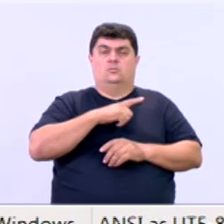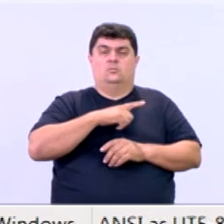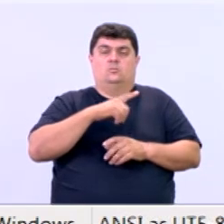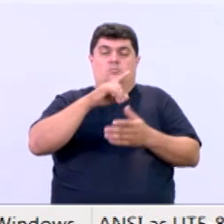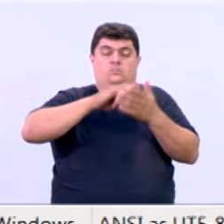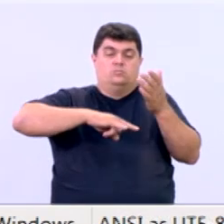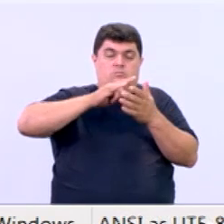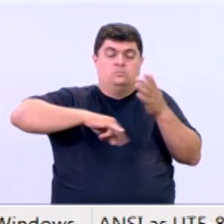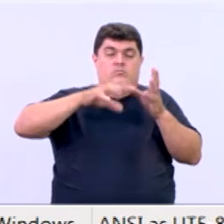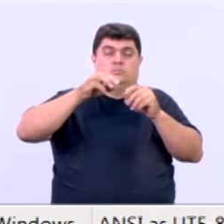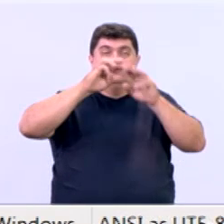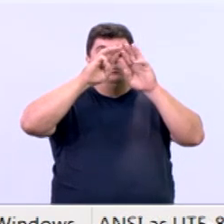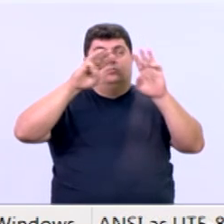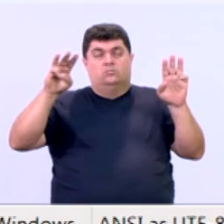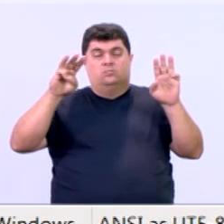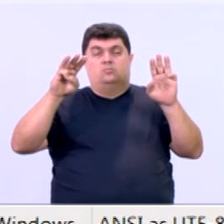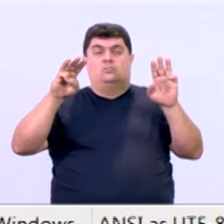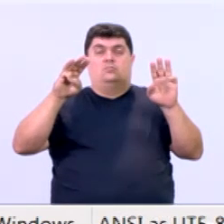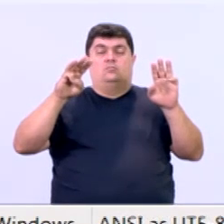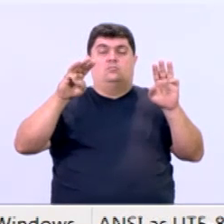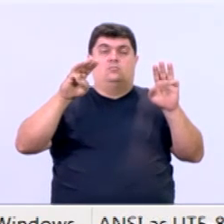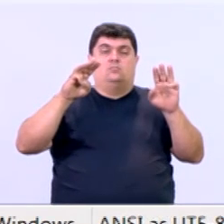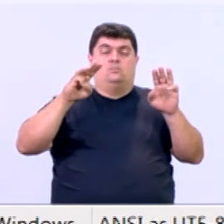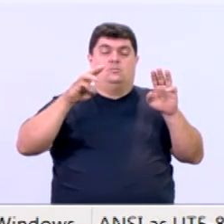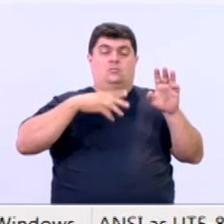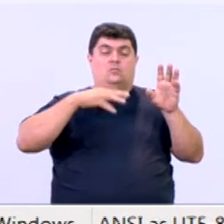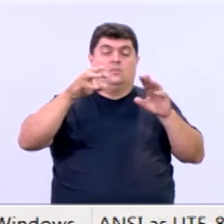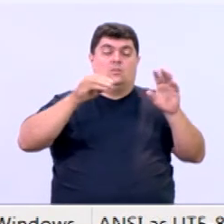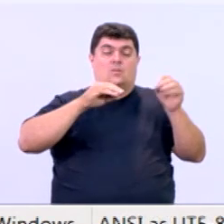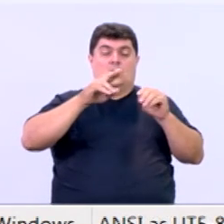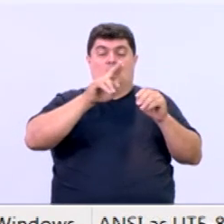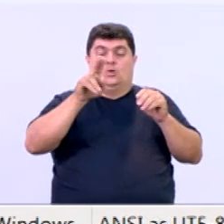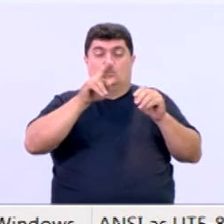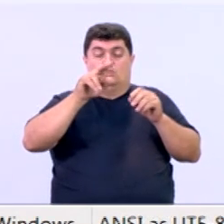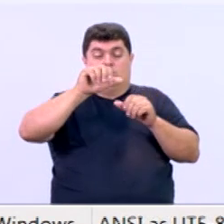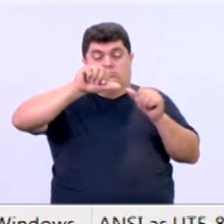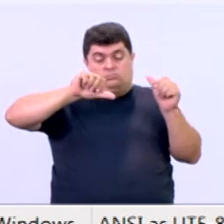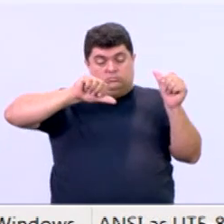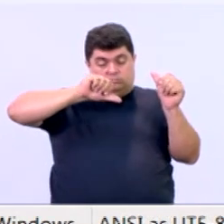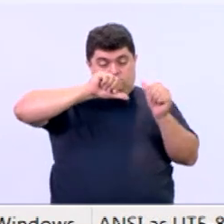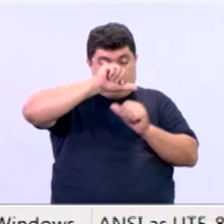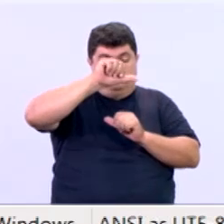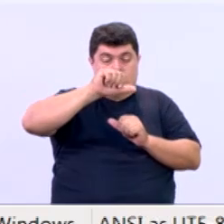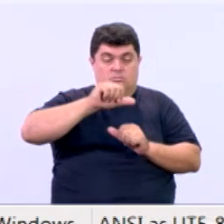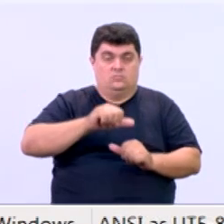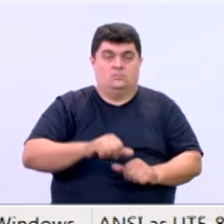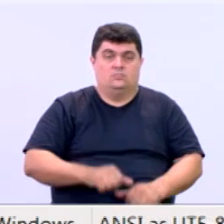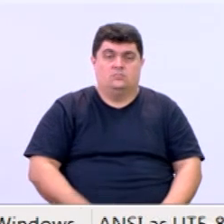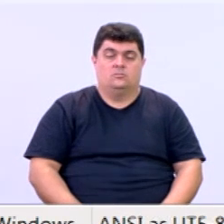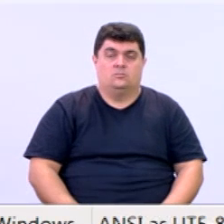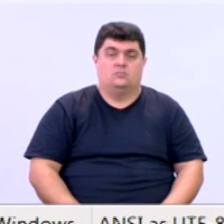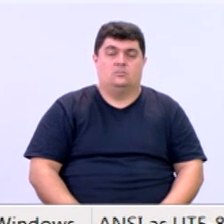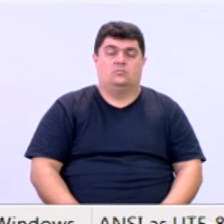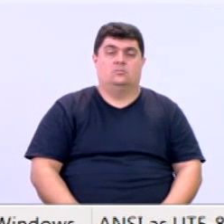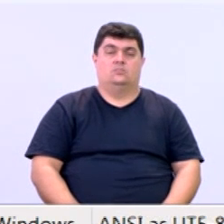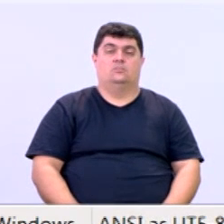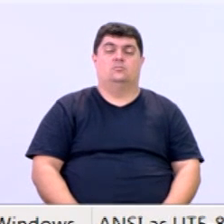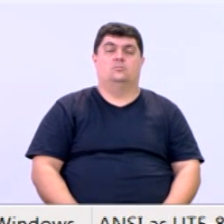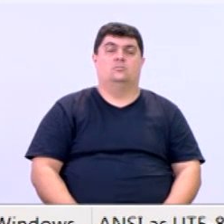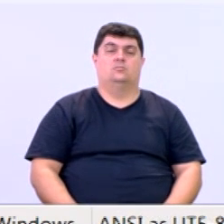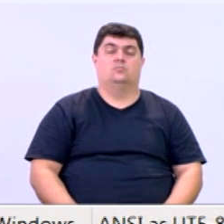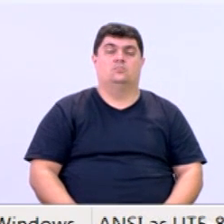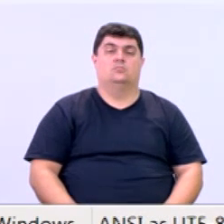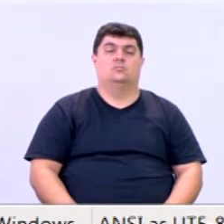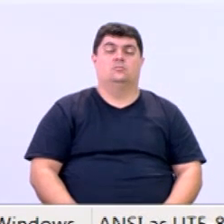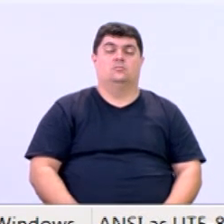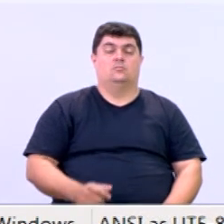a página que eu estou trabalhando, o elemento pelo nome, pelo ID, perdão. Eu também tenho essa